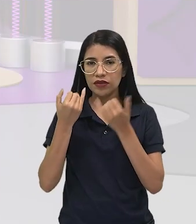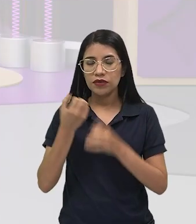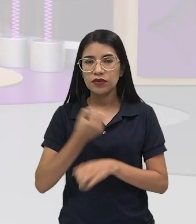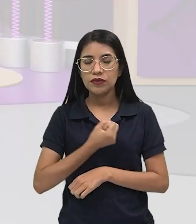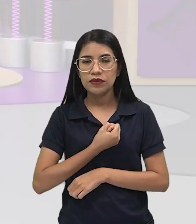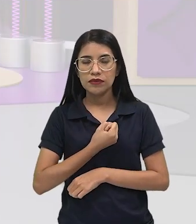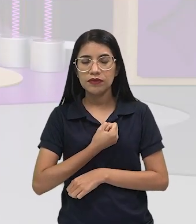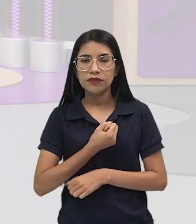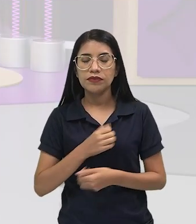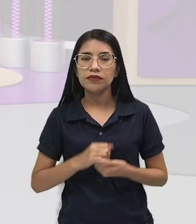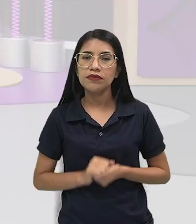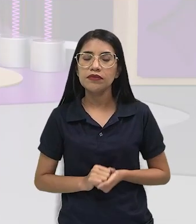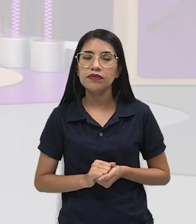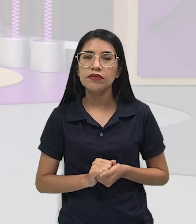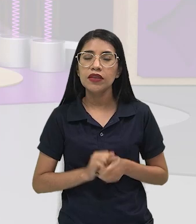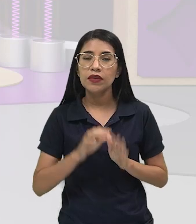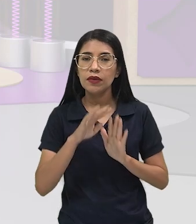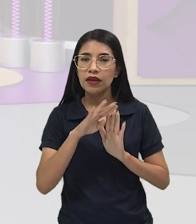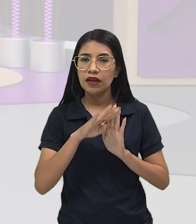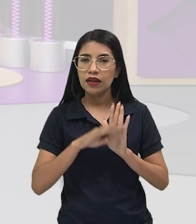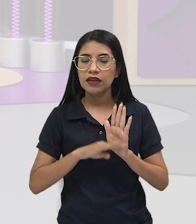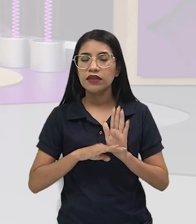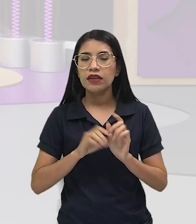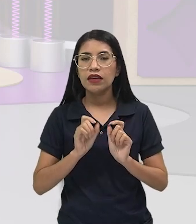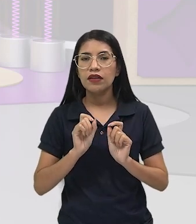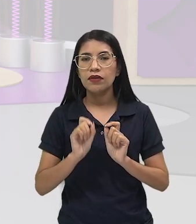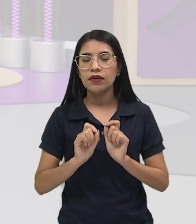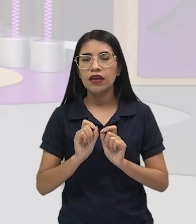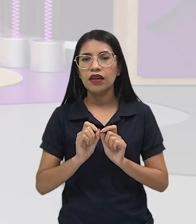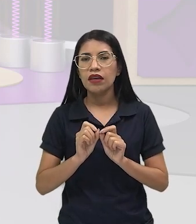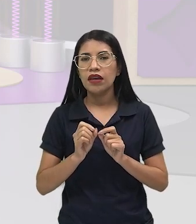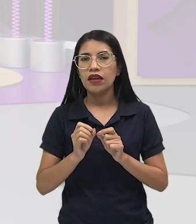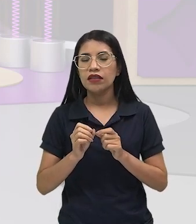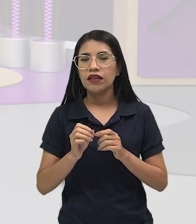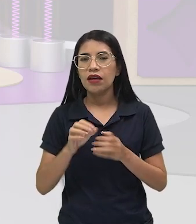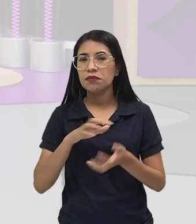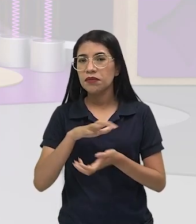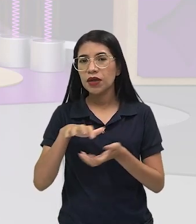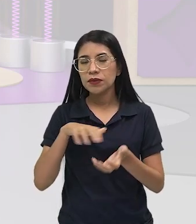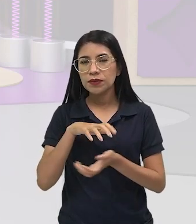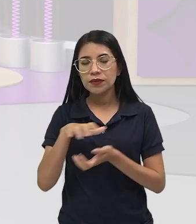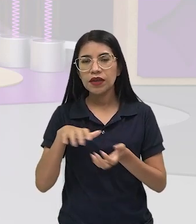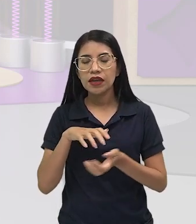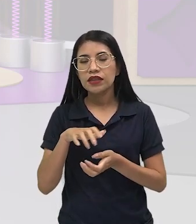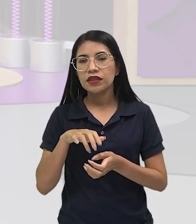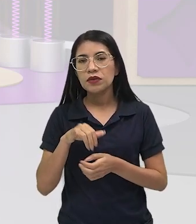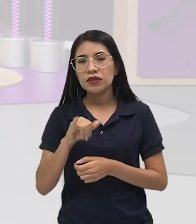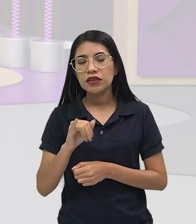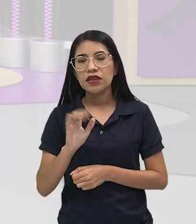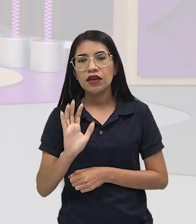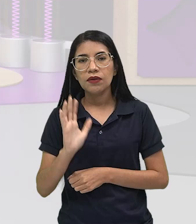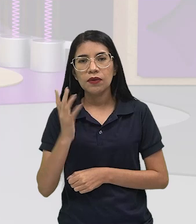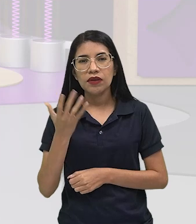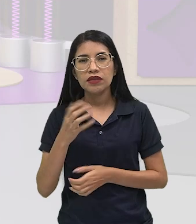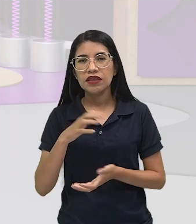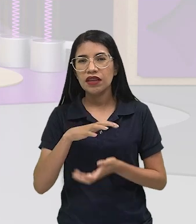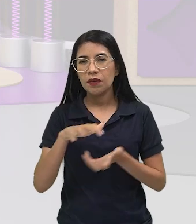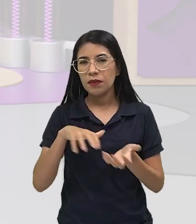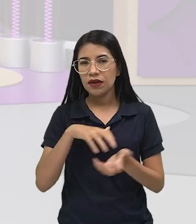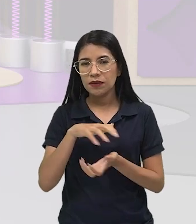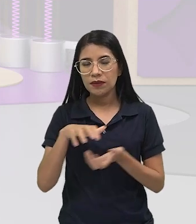numéricos. Essa lista ela pode vir totalmente desorganizada. Então, se ela vier